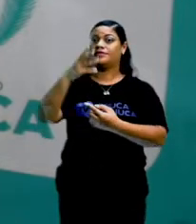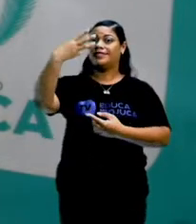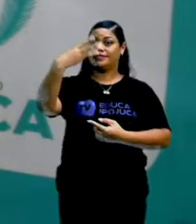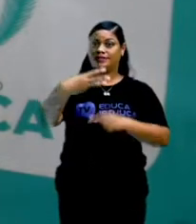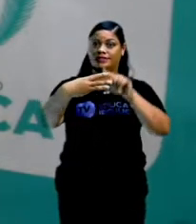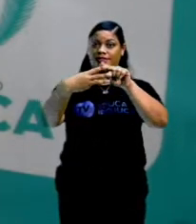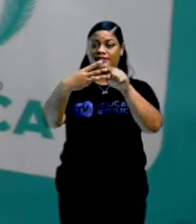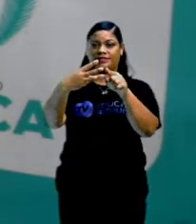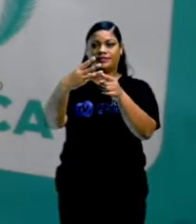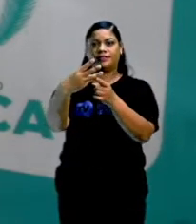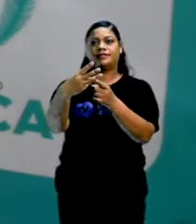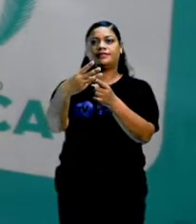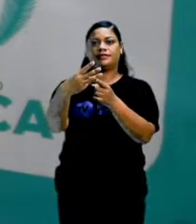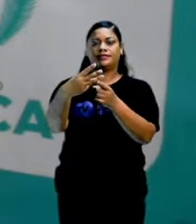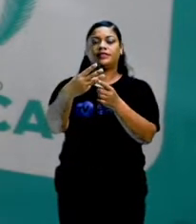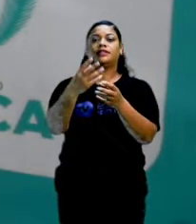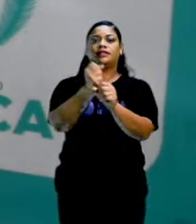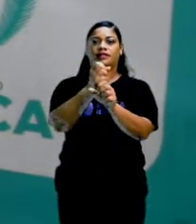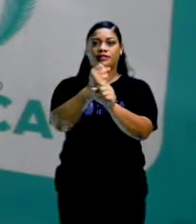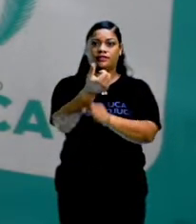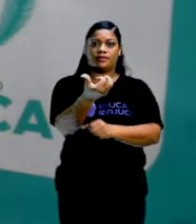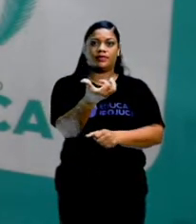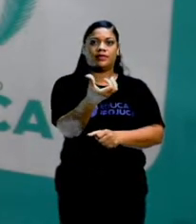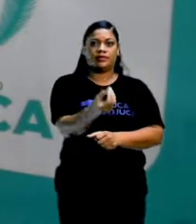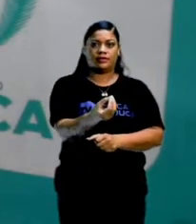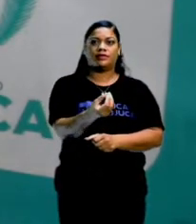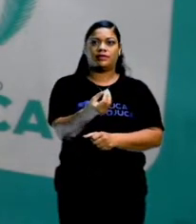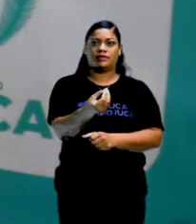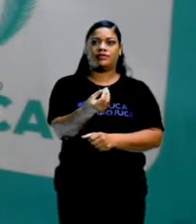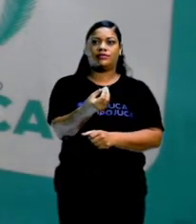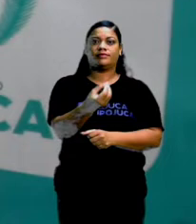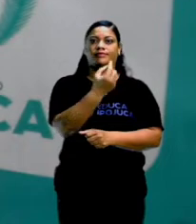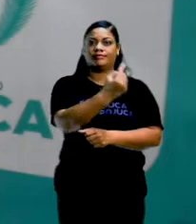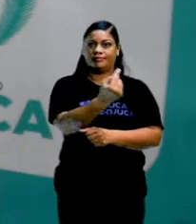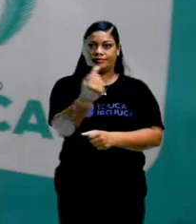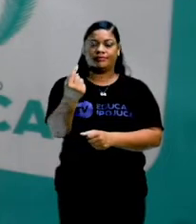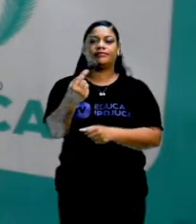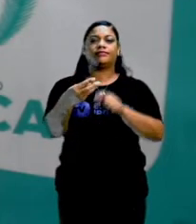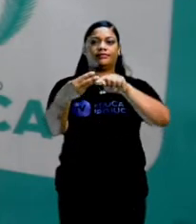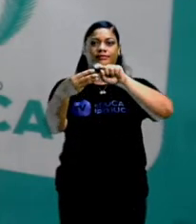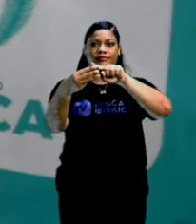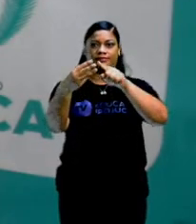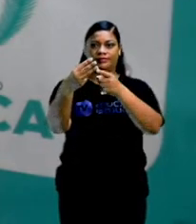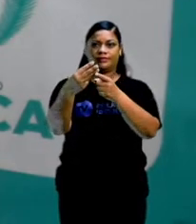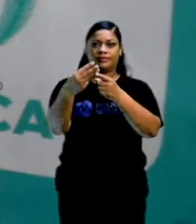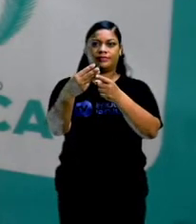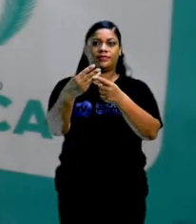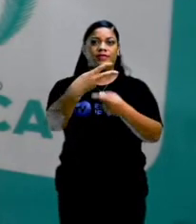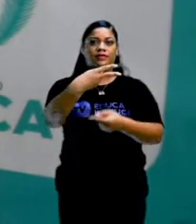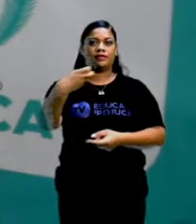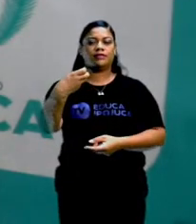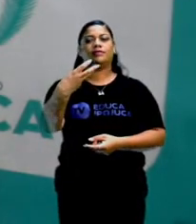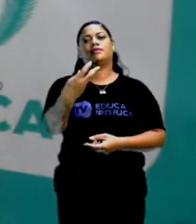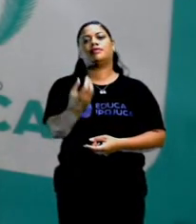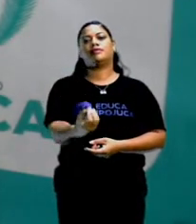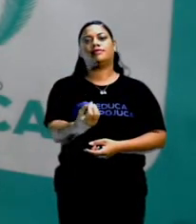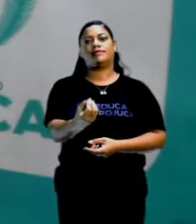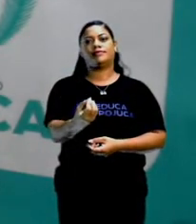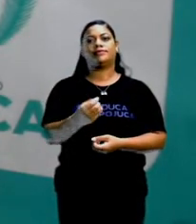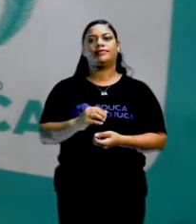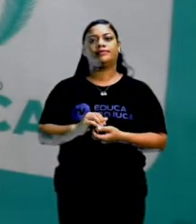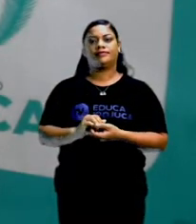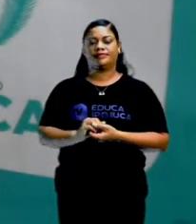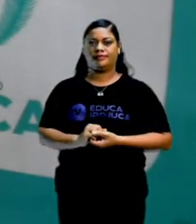dezenas, que é a soma de 10 mais 10 e mais 10, que vai dar 30. Por isso que